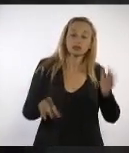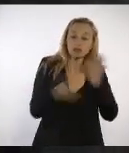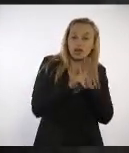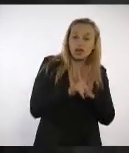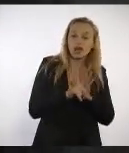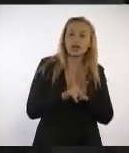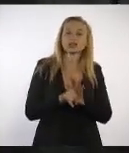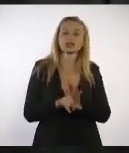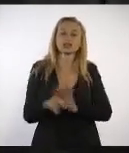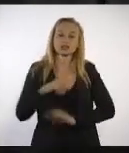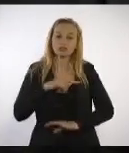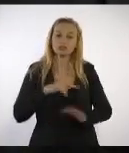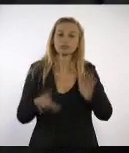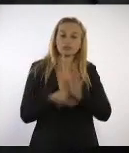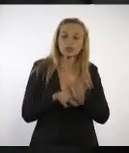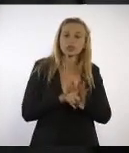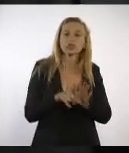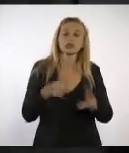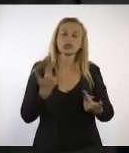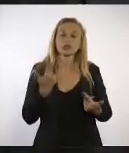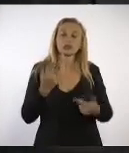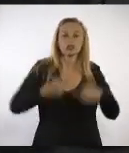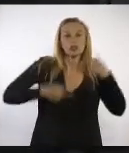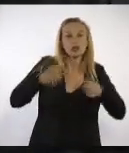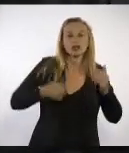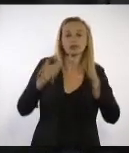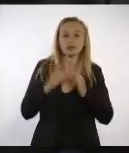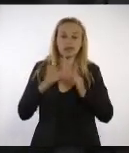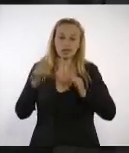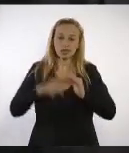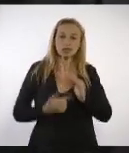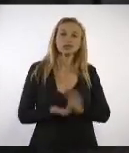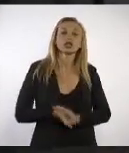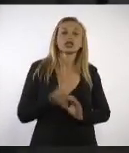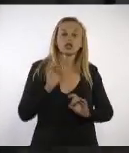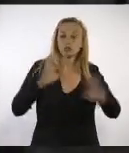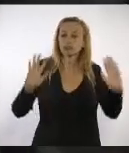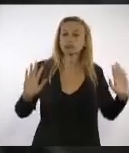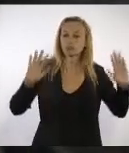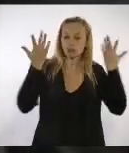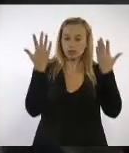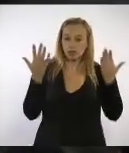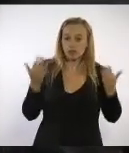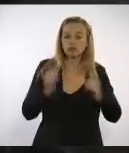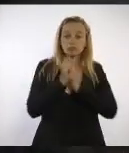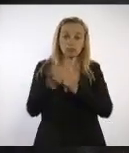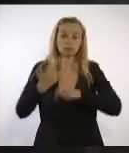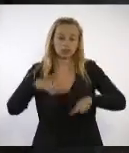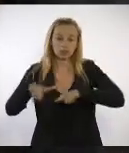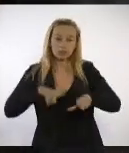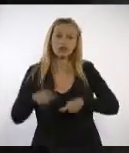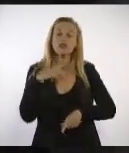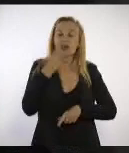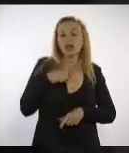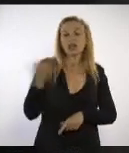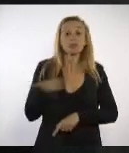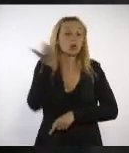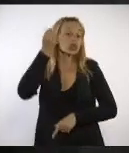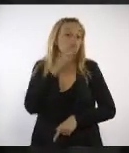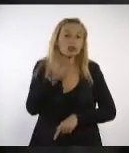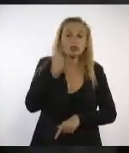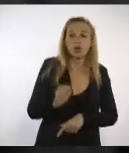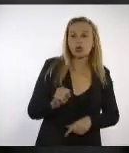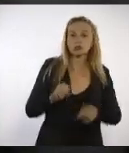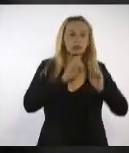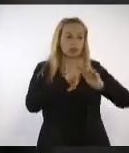esse debate para cá, dos grandes eventos. Então, só celebrar a condução de Vossa Excelência, dizer da importância desses blocos que vem dando uma aula